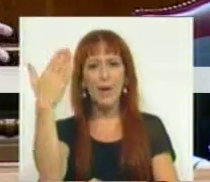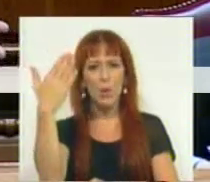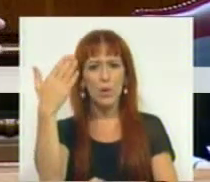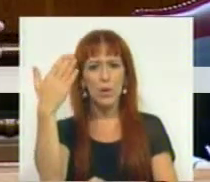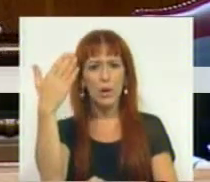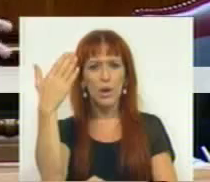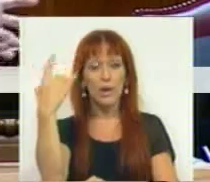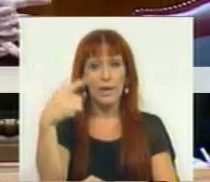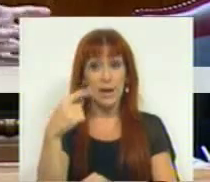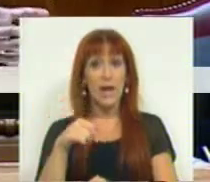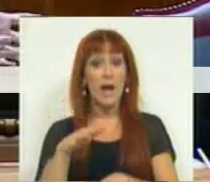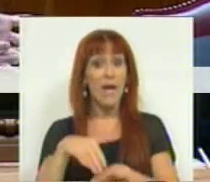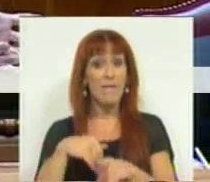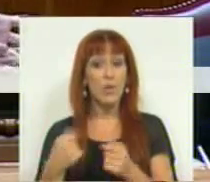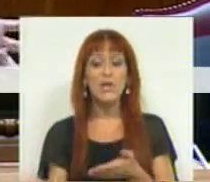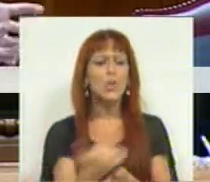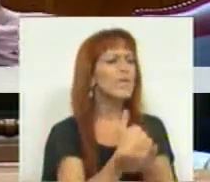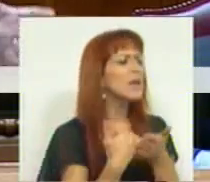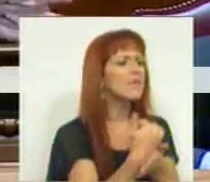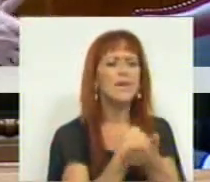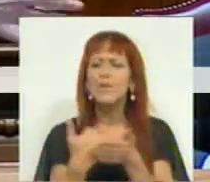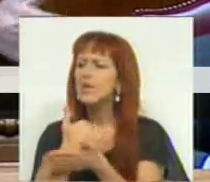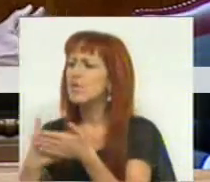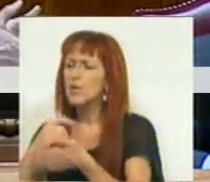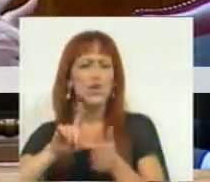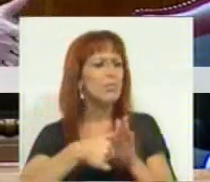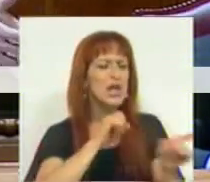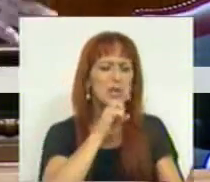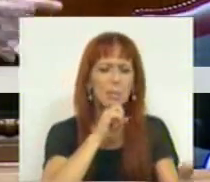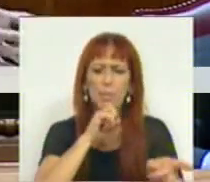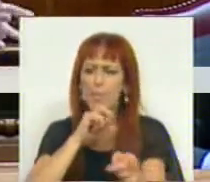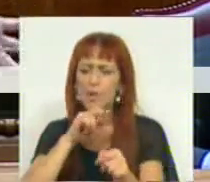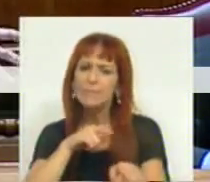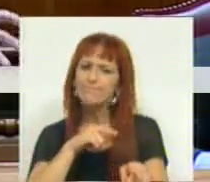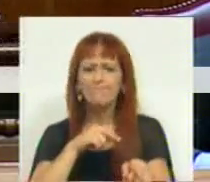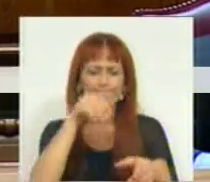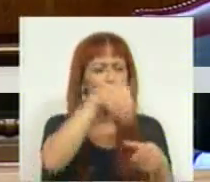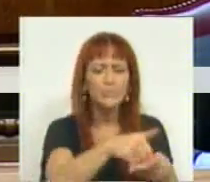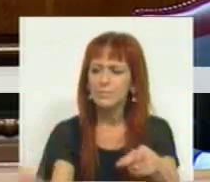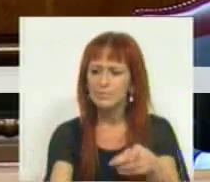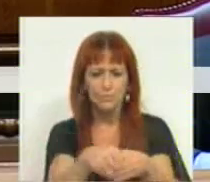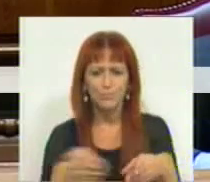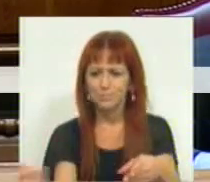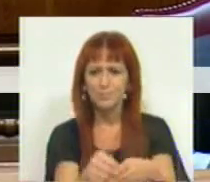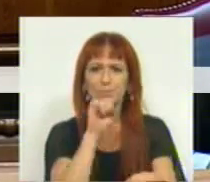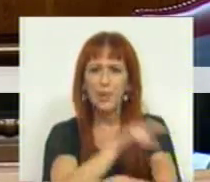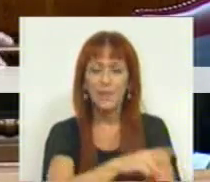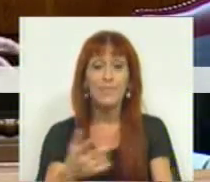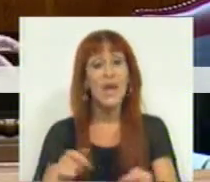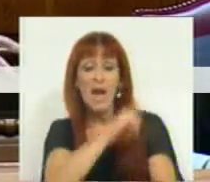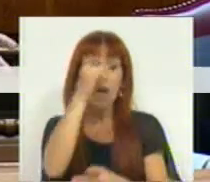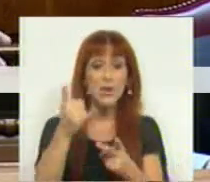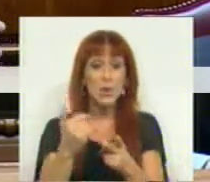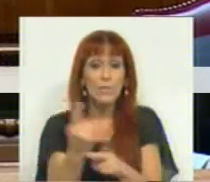lugar, está ainda a fazer o levantamento de todos os projetos que são suscetíveis de poderem caber nesse exercício, e, em